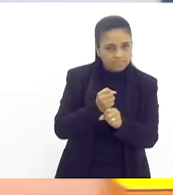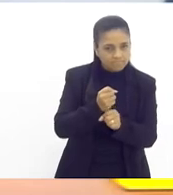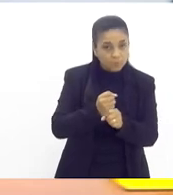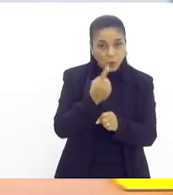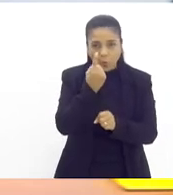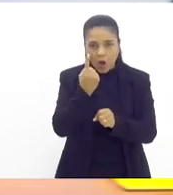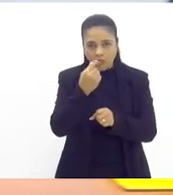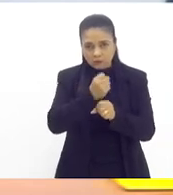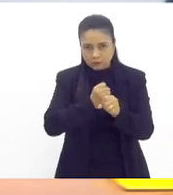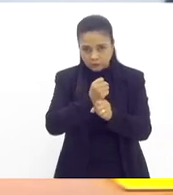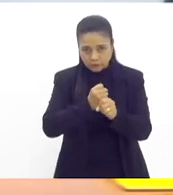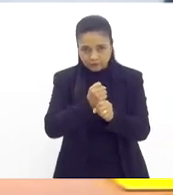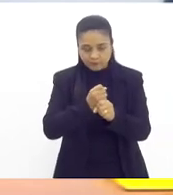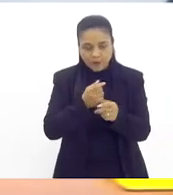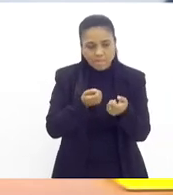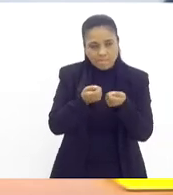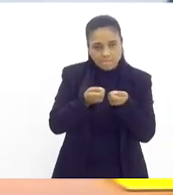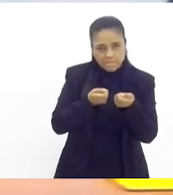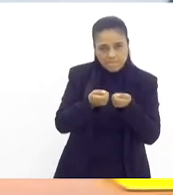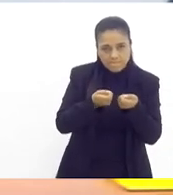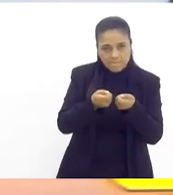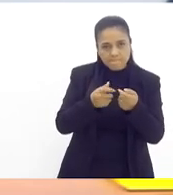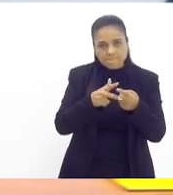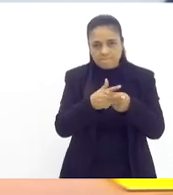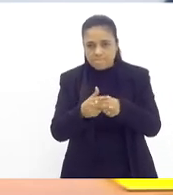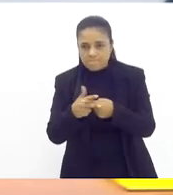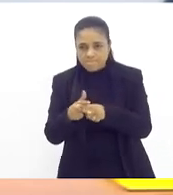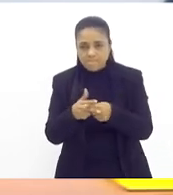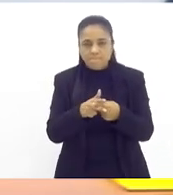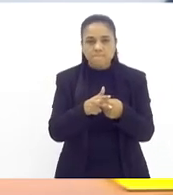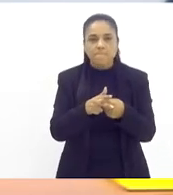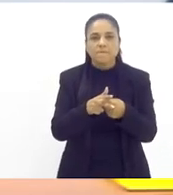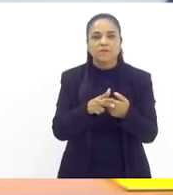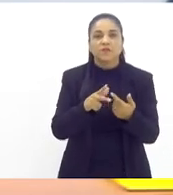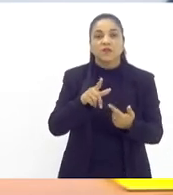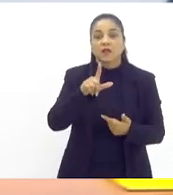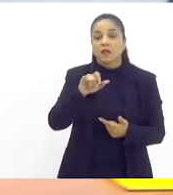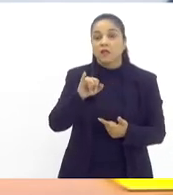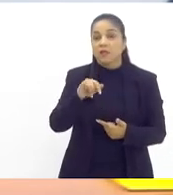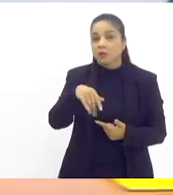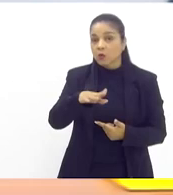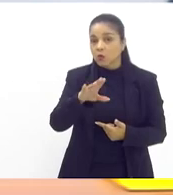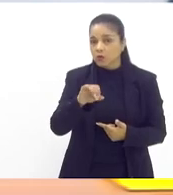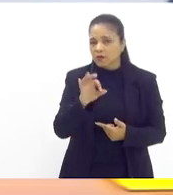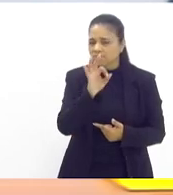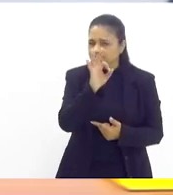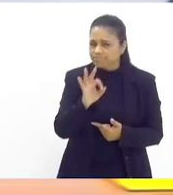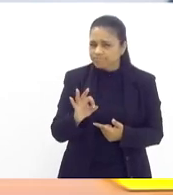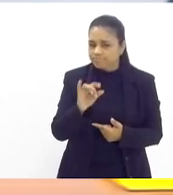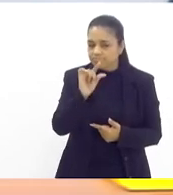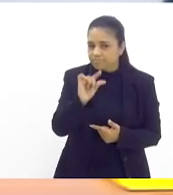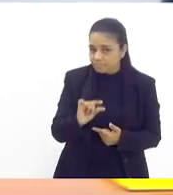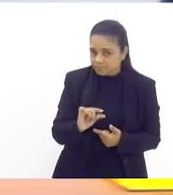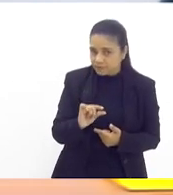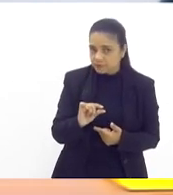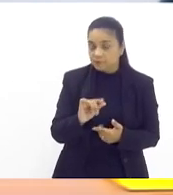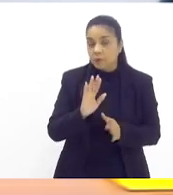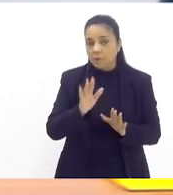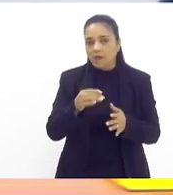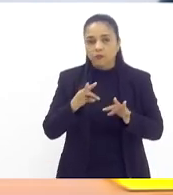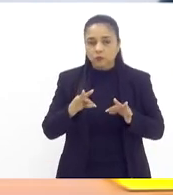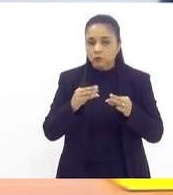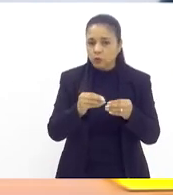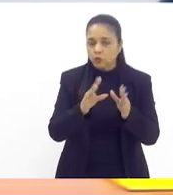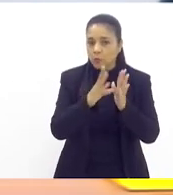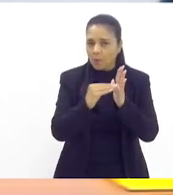poder ajustar qualquer ajuste que seja necessário. Você faz isso com uma alíquota pequena, mas todo mundo já está operando dentro desse sistema,